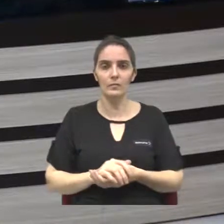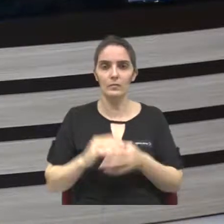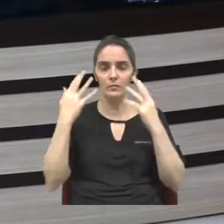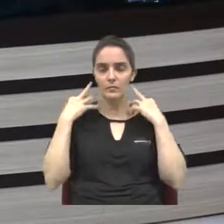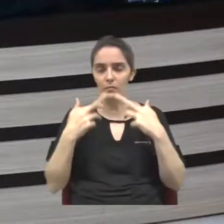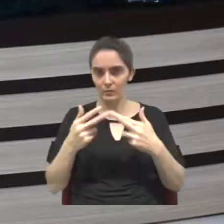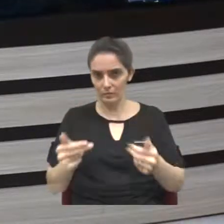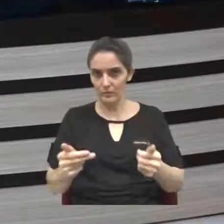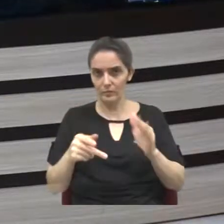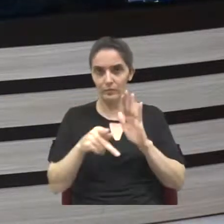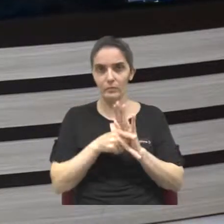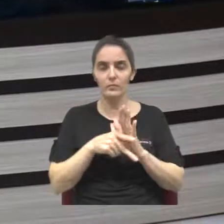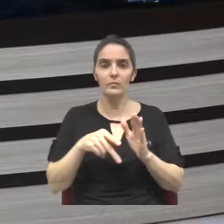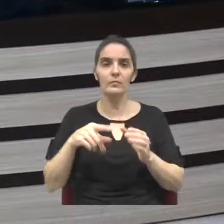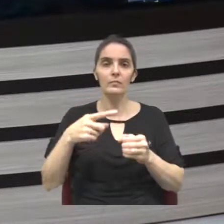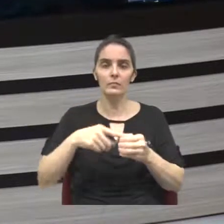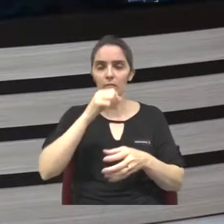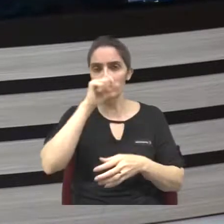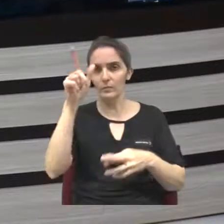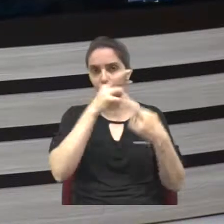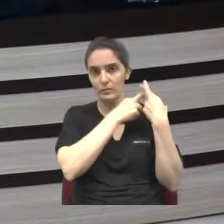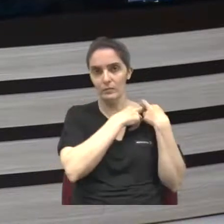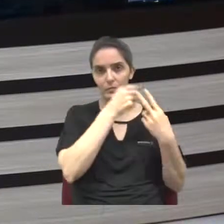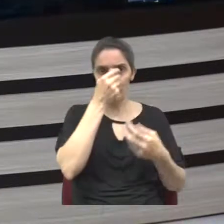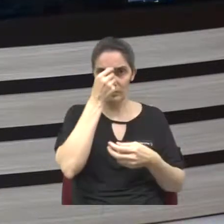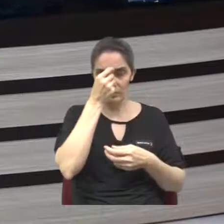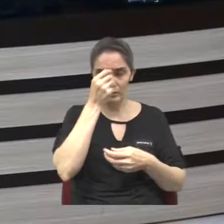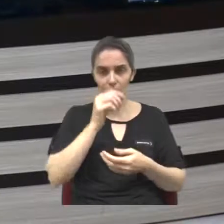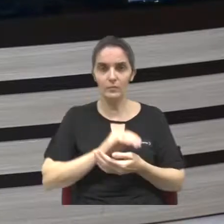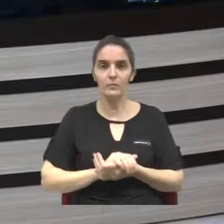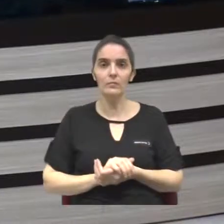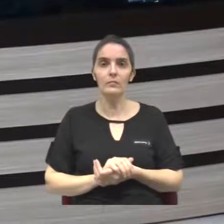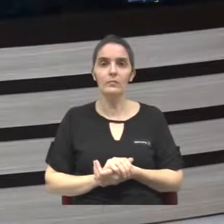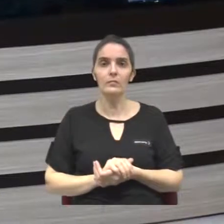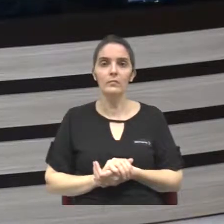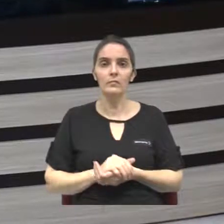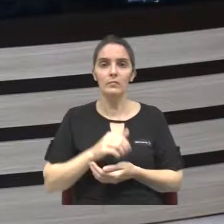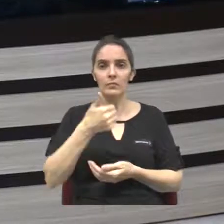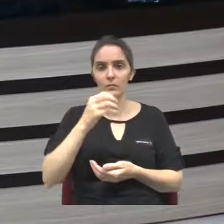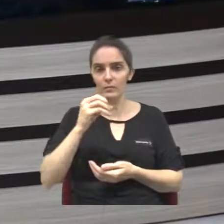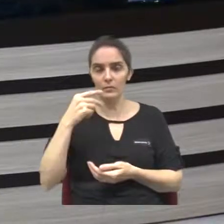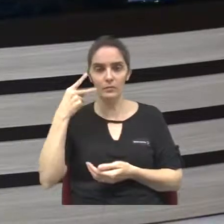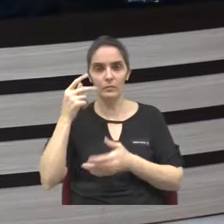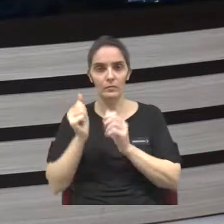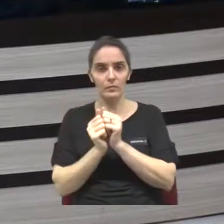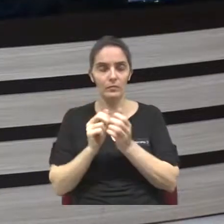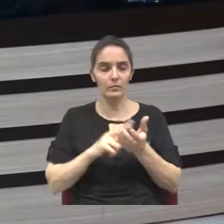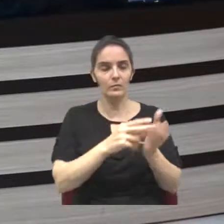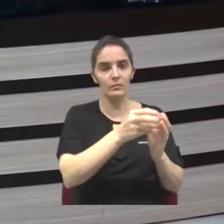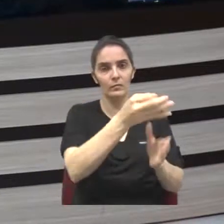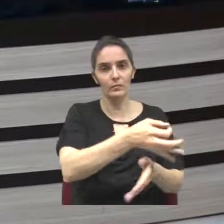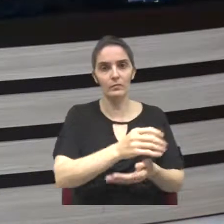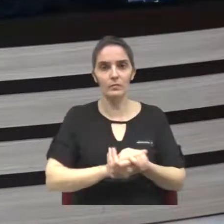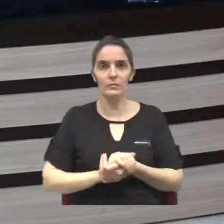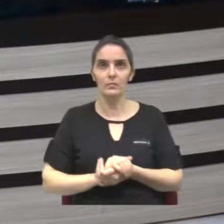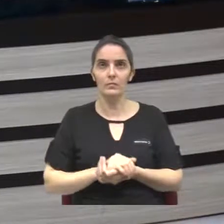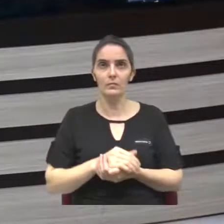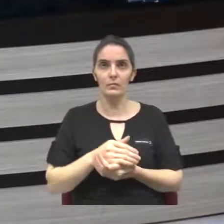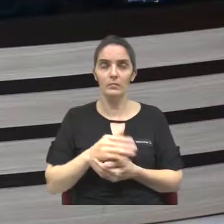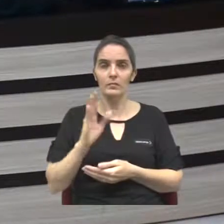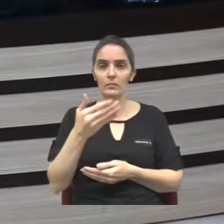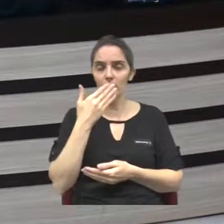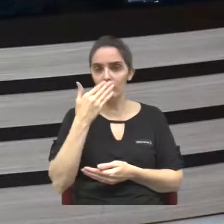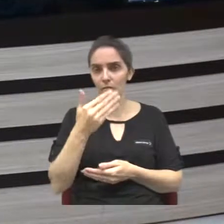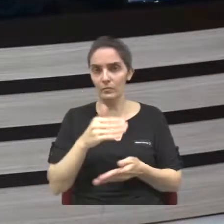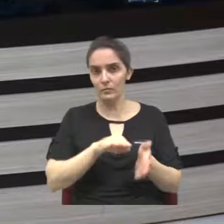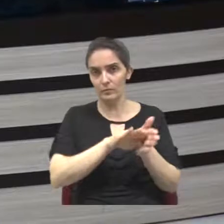município de Limeira. Autoria, vereador Jorge Freitas e mais 10 vereadores. As comissões. Presidente, oportunamente vou retirar, não estou com o toque